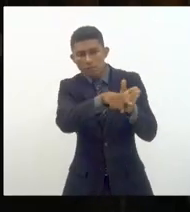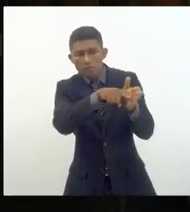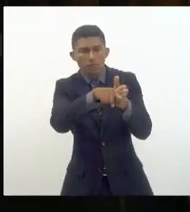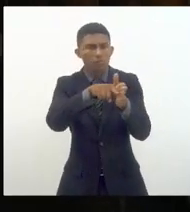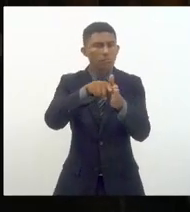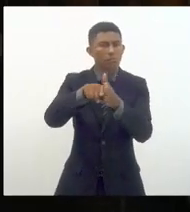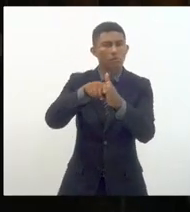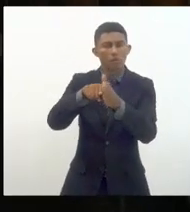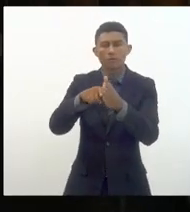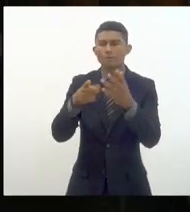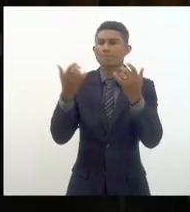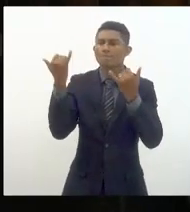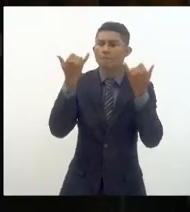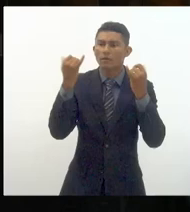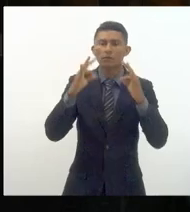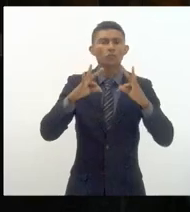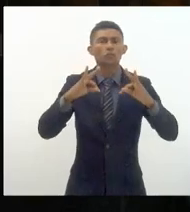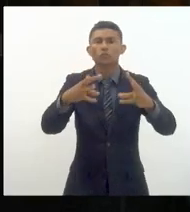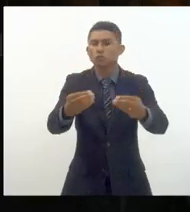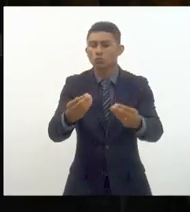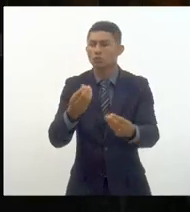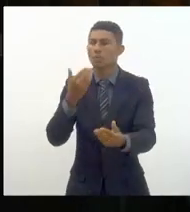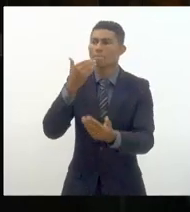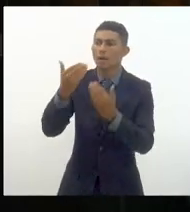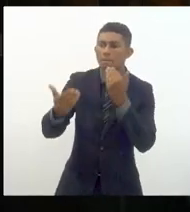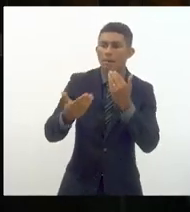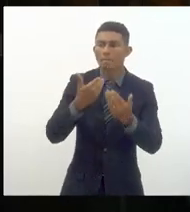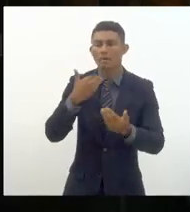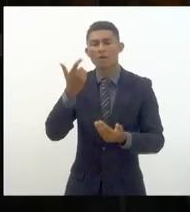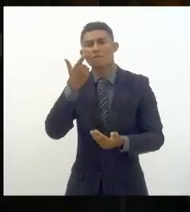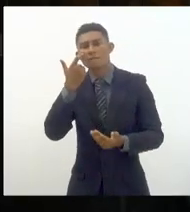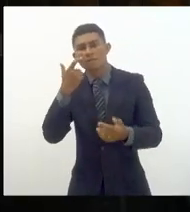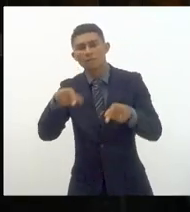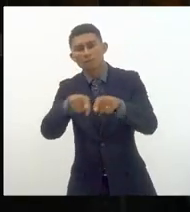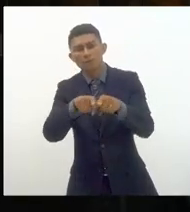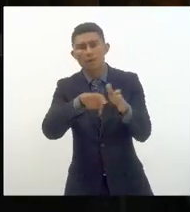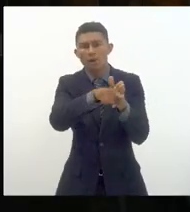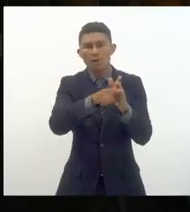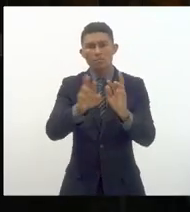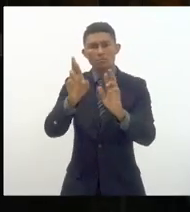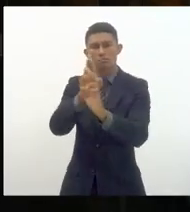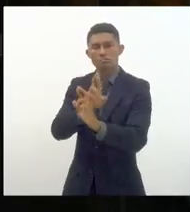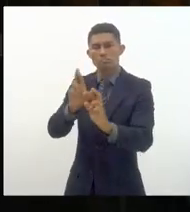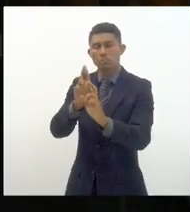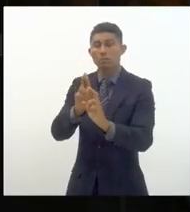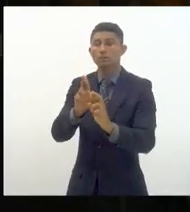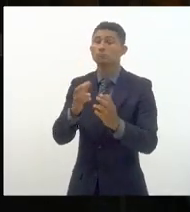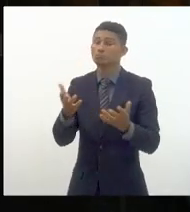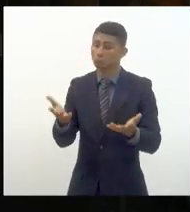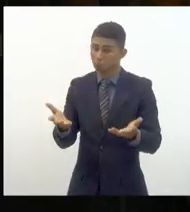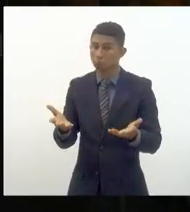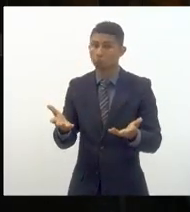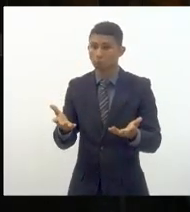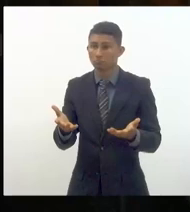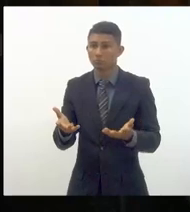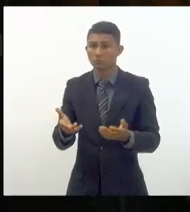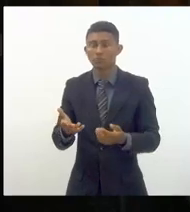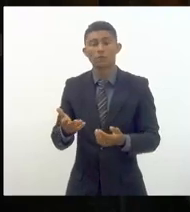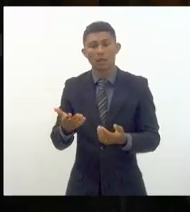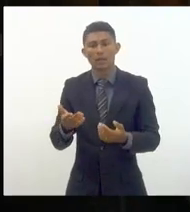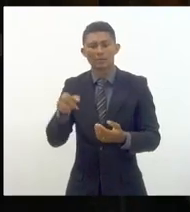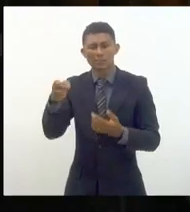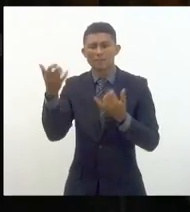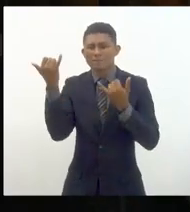todos os seus informações e apurar em caso concreto né destinar esse